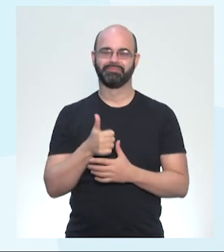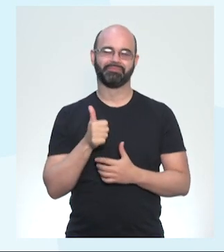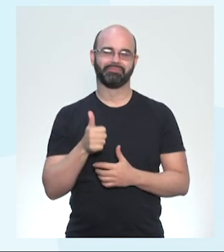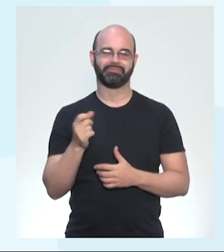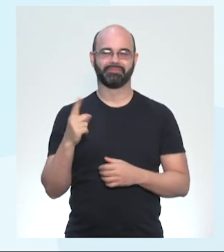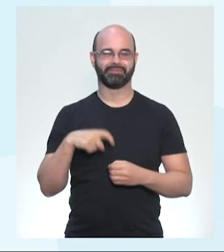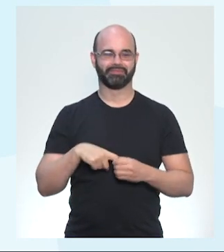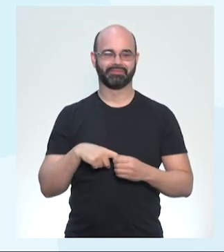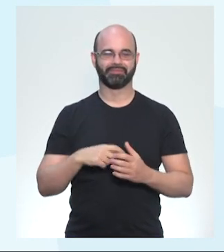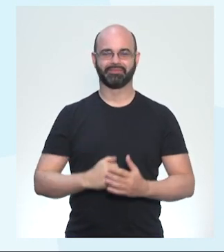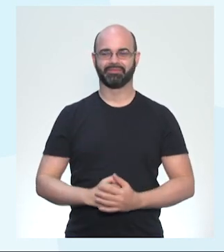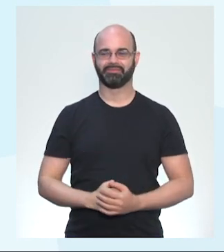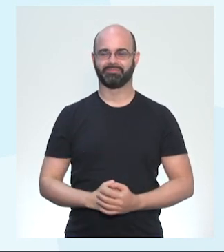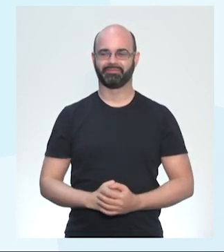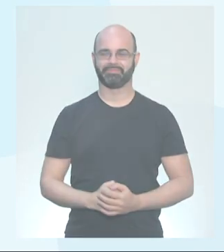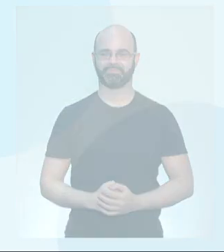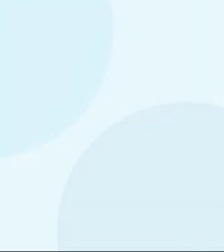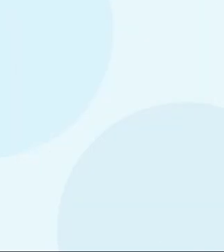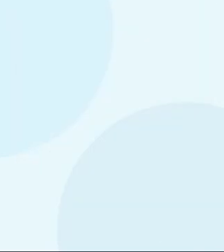voltamos.